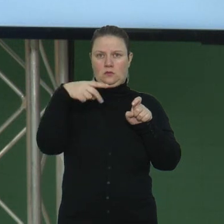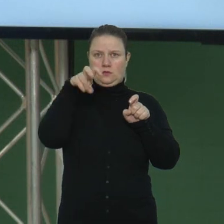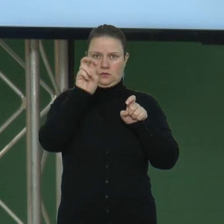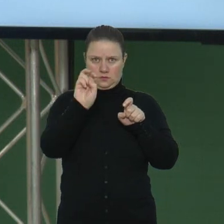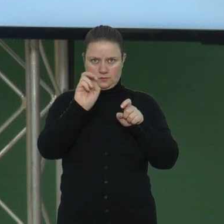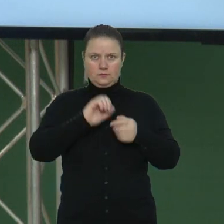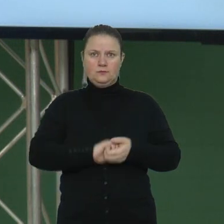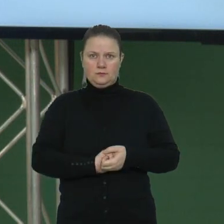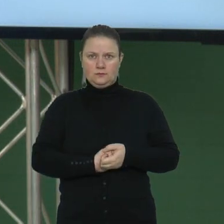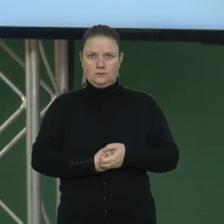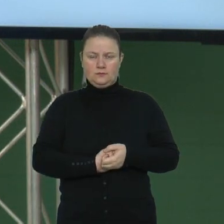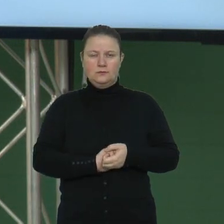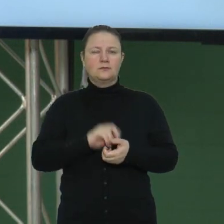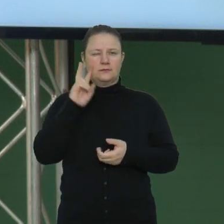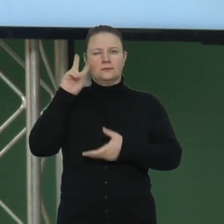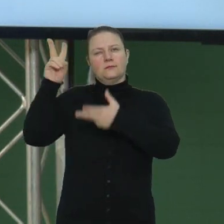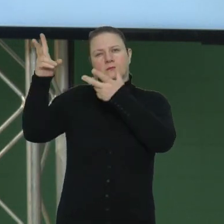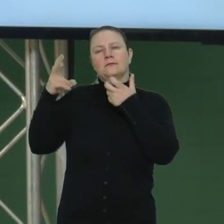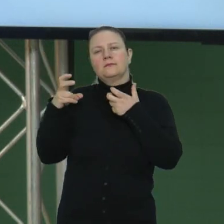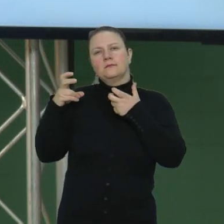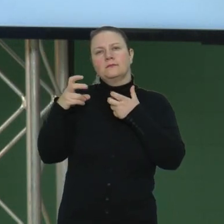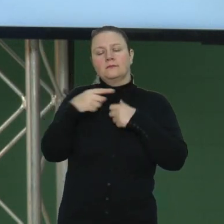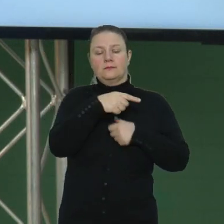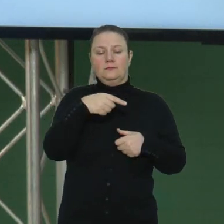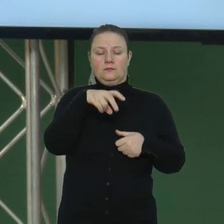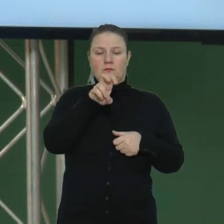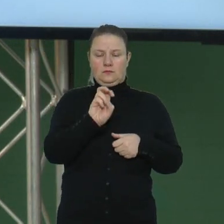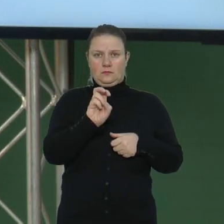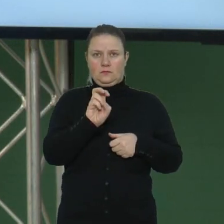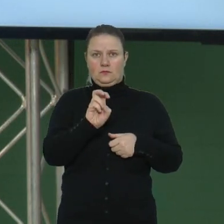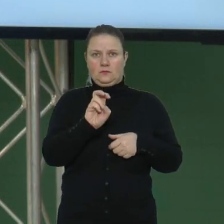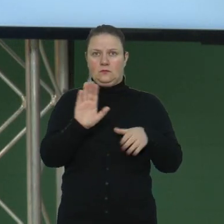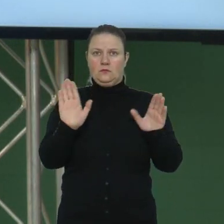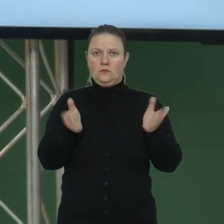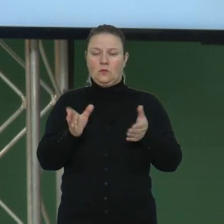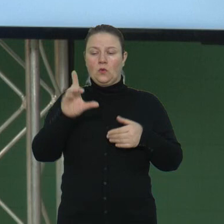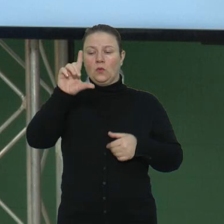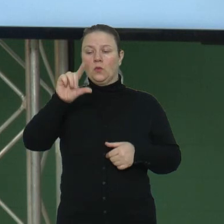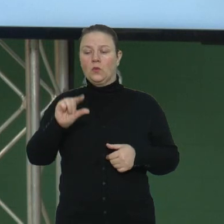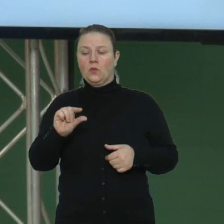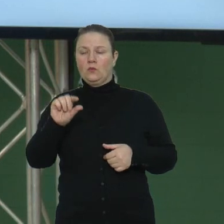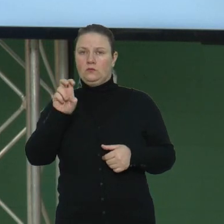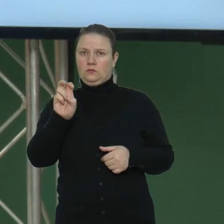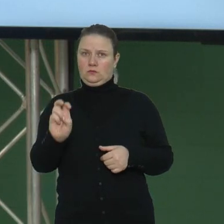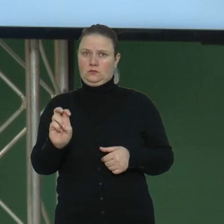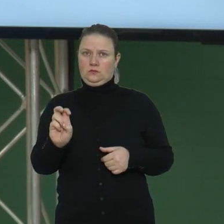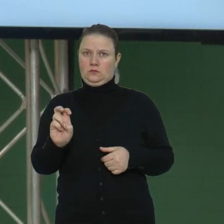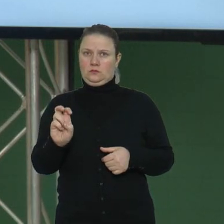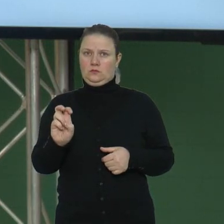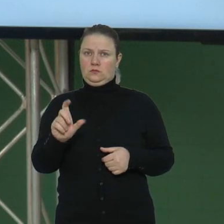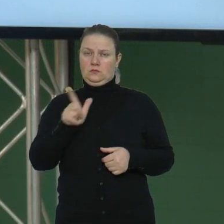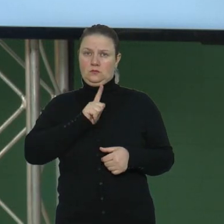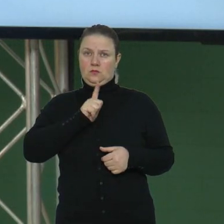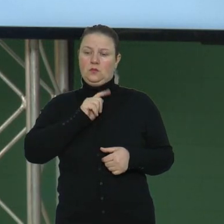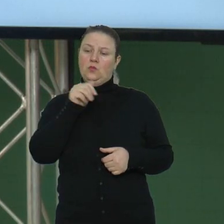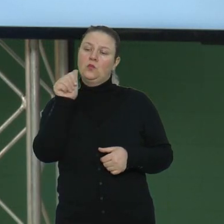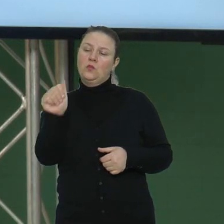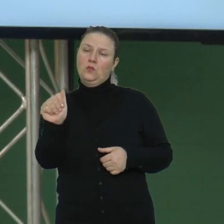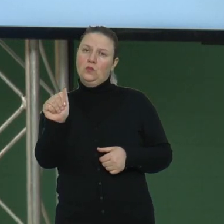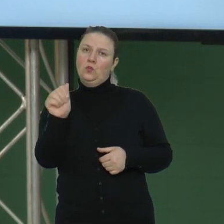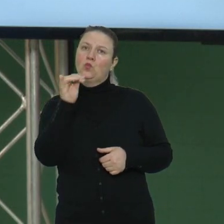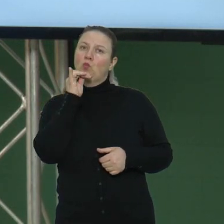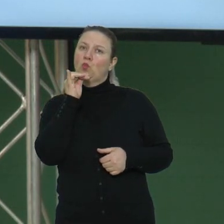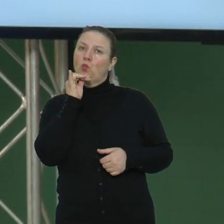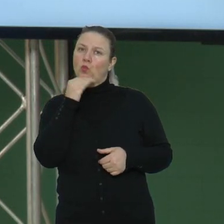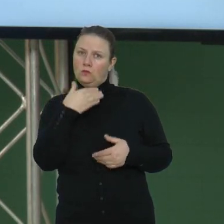aqui, menos 5 negativo, ou ele vai ser o quê? Menor do que o 5. No caso aqui, eu tenho o a como exemplo, mas no meu